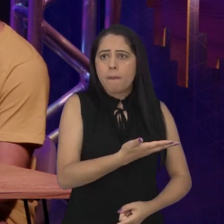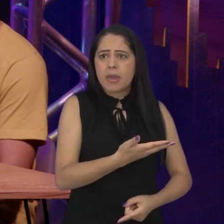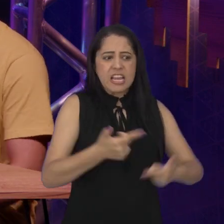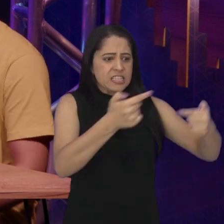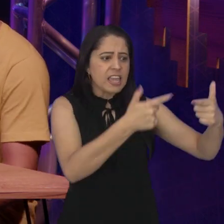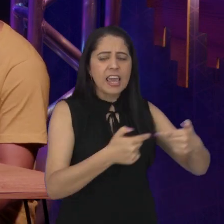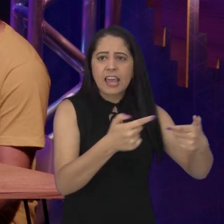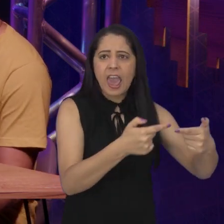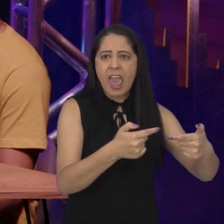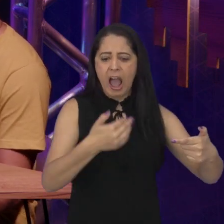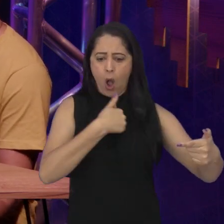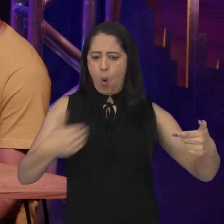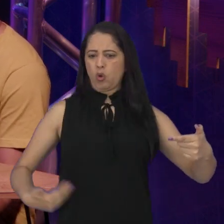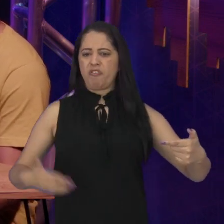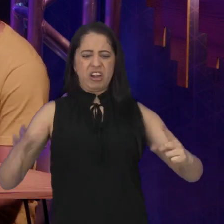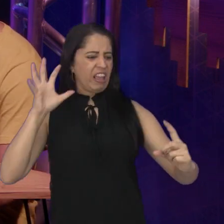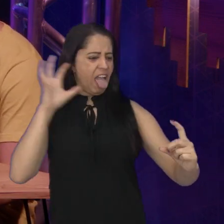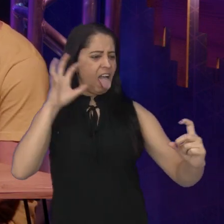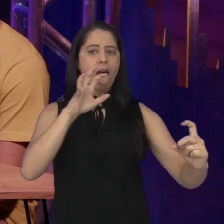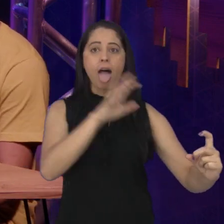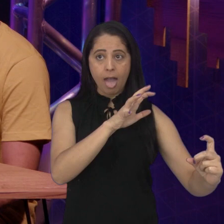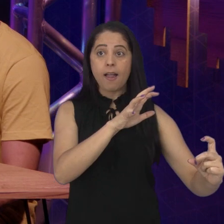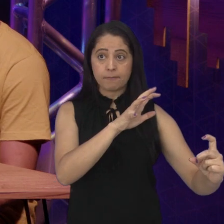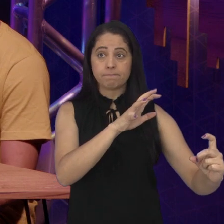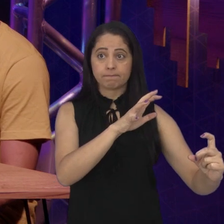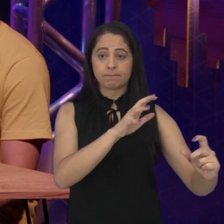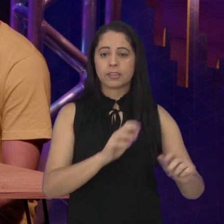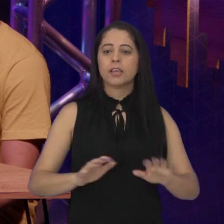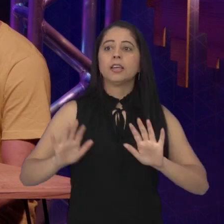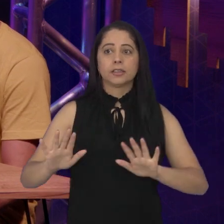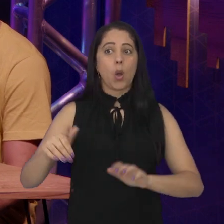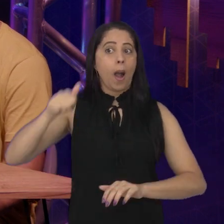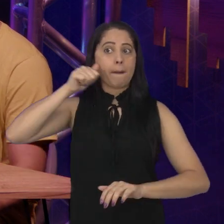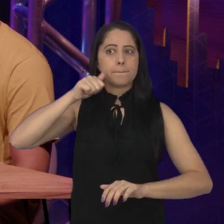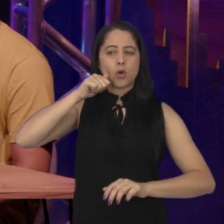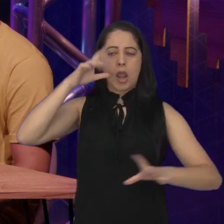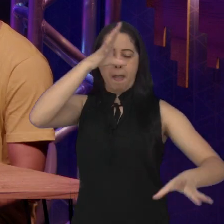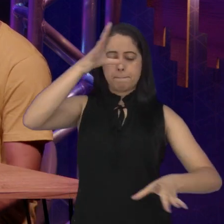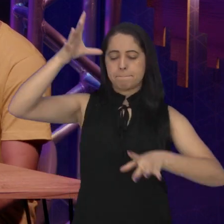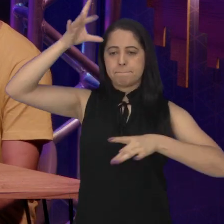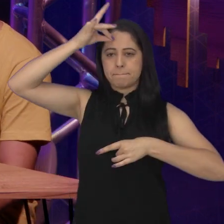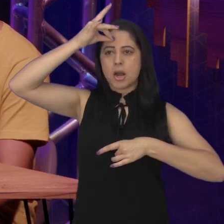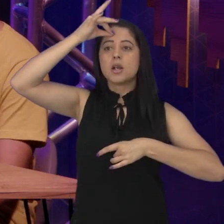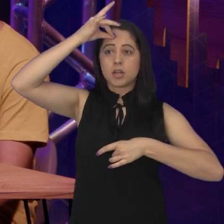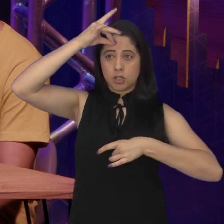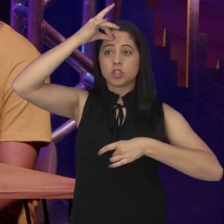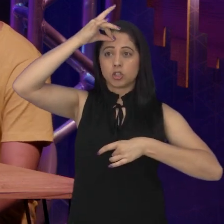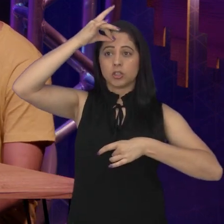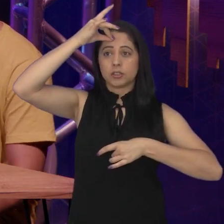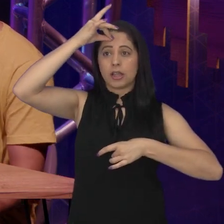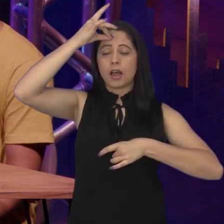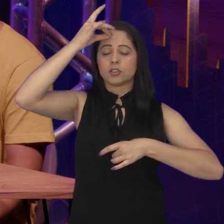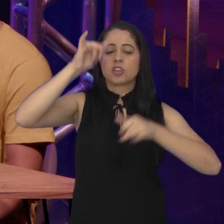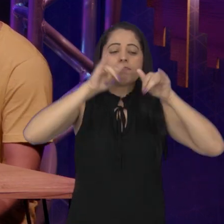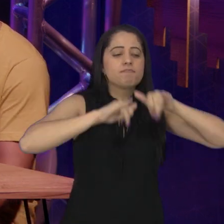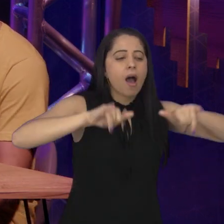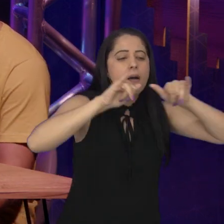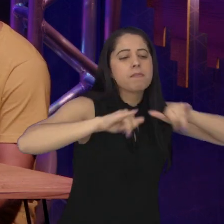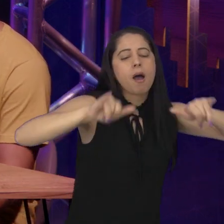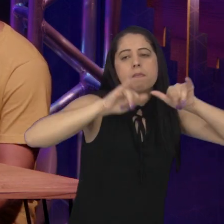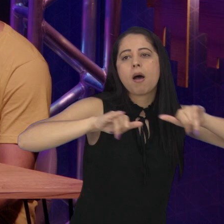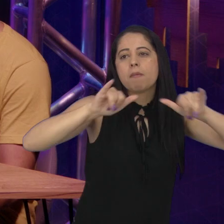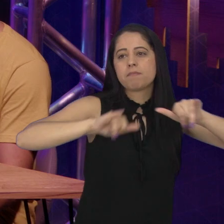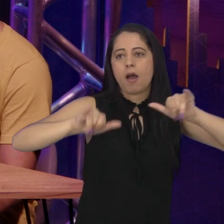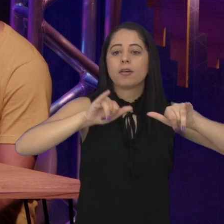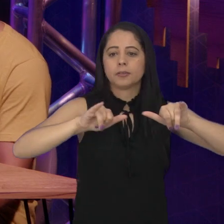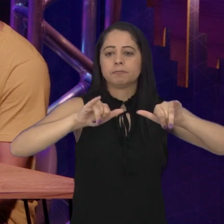tem guerra, estão matando todo mundo e tal. Então, ela é usada, né, para uma